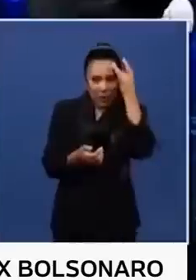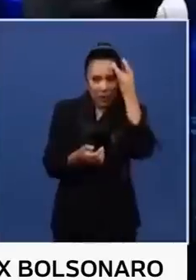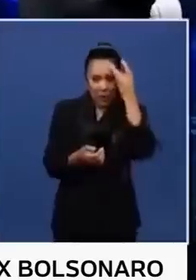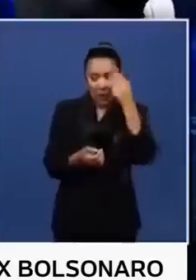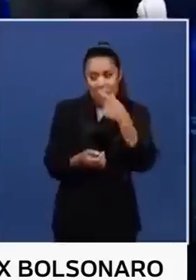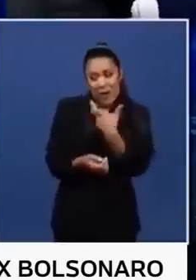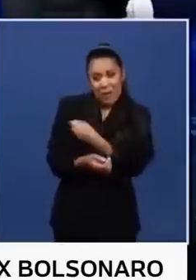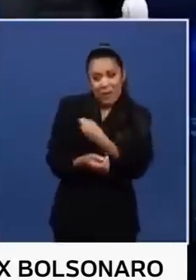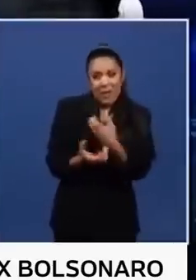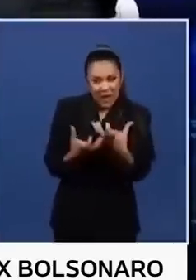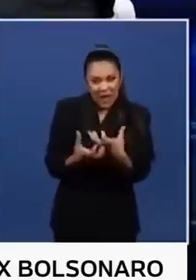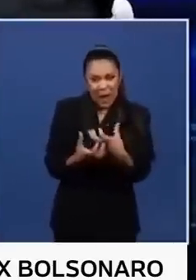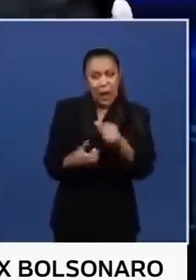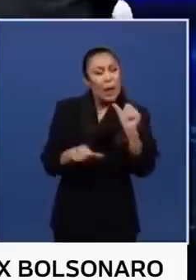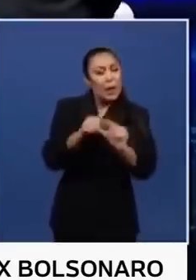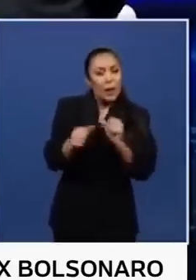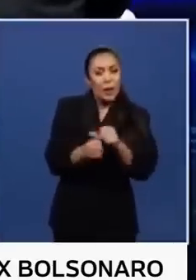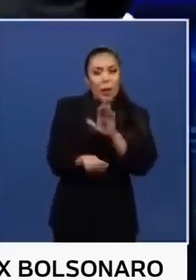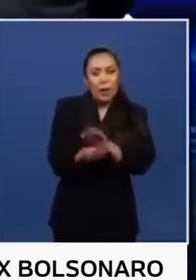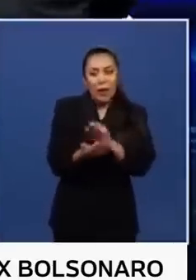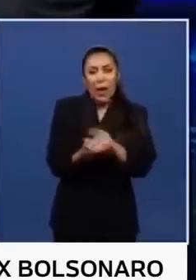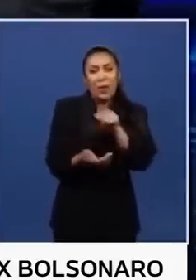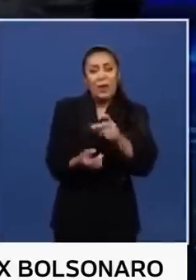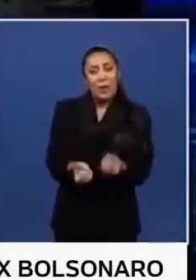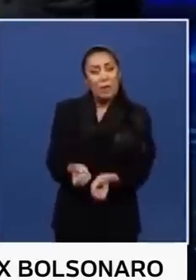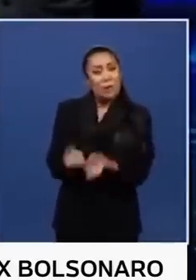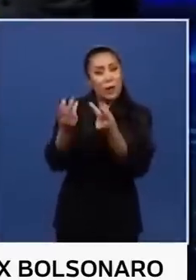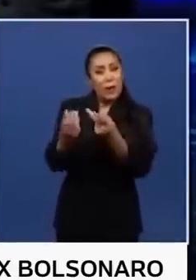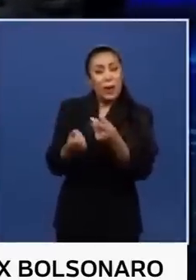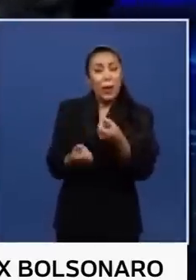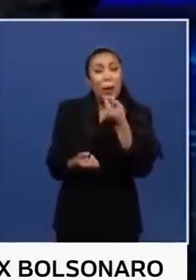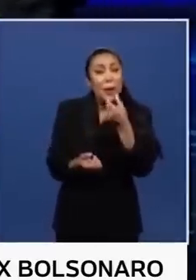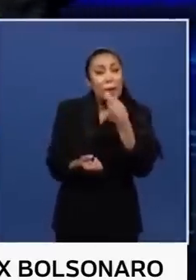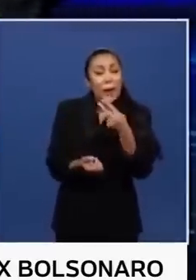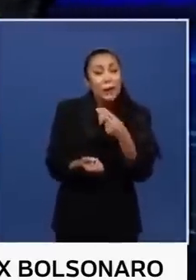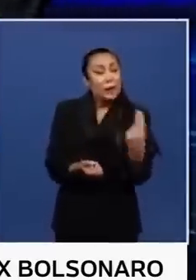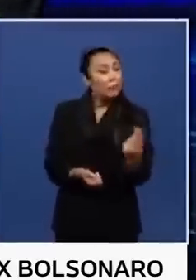pegar, você virou remédio, você virou vendedor de um remédio que não servia para nada.